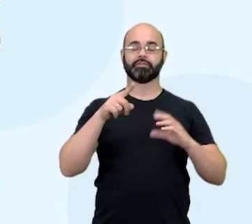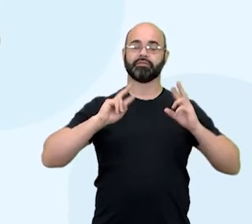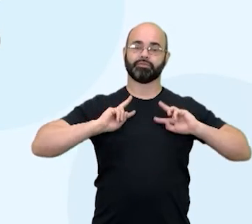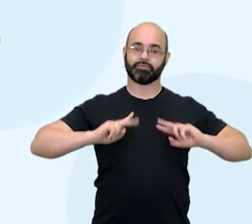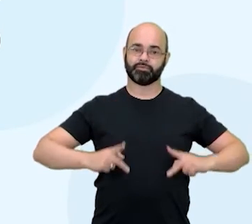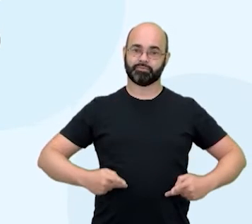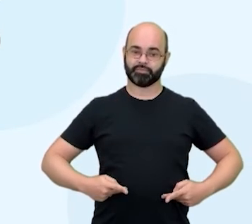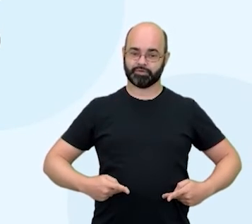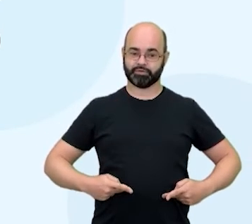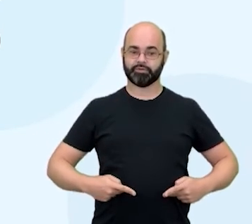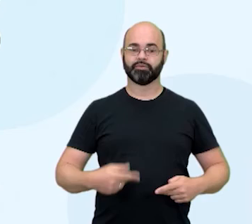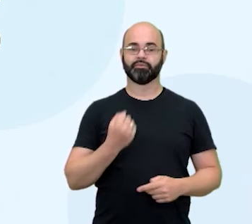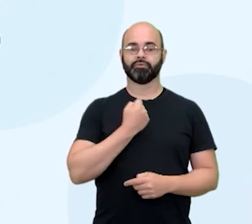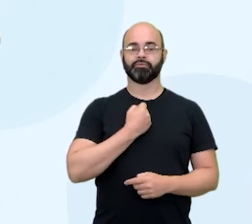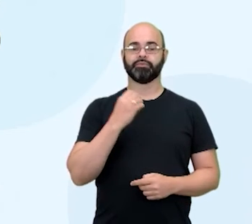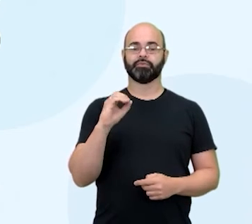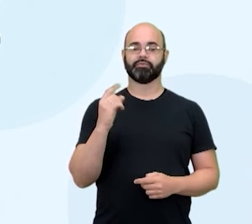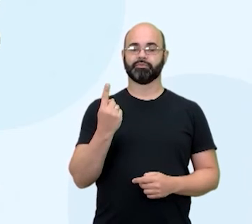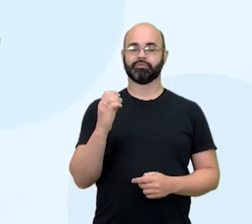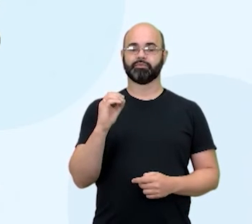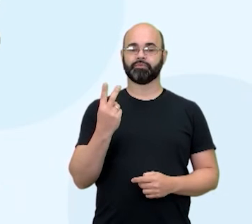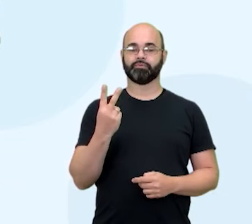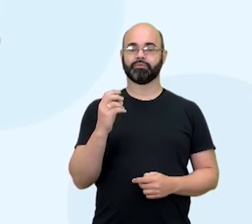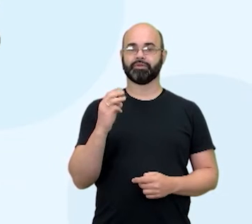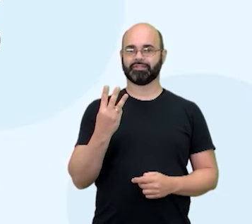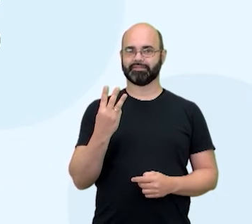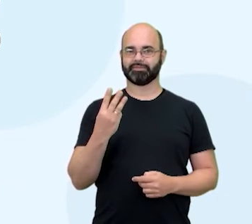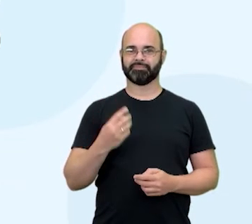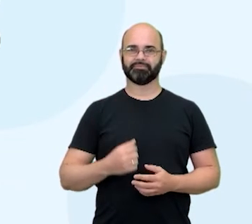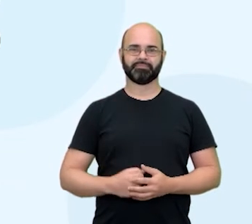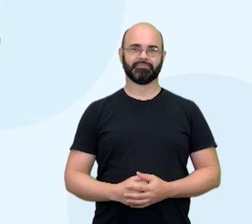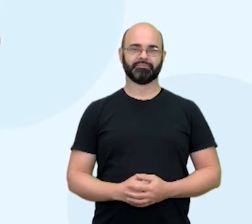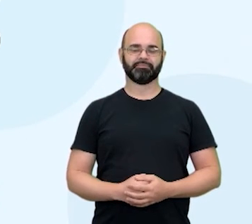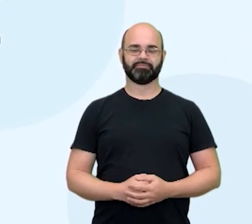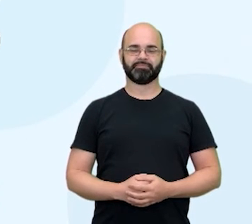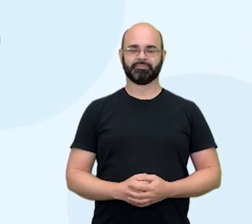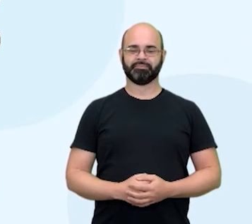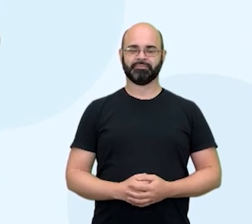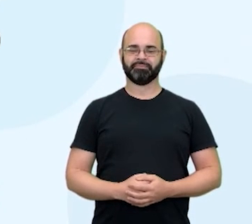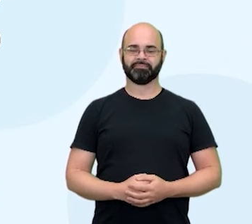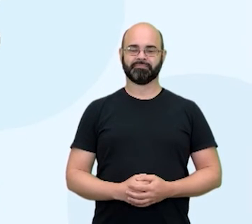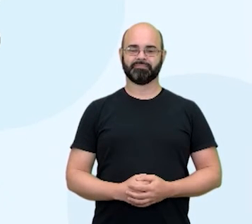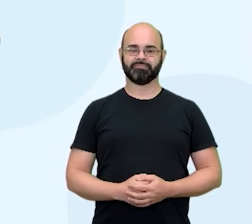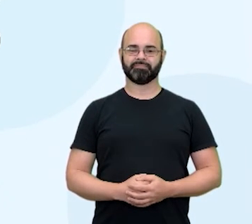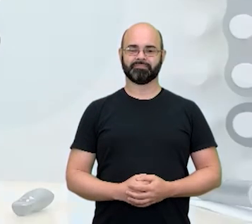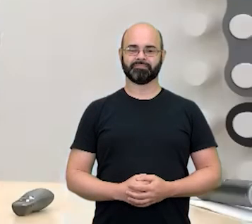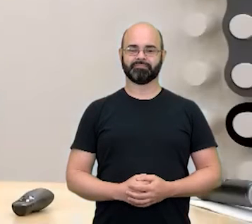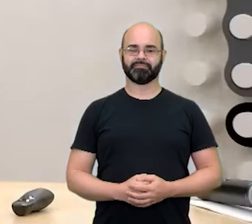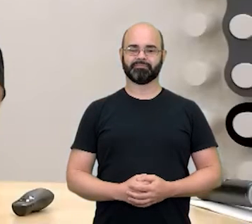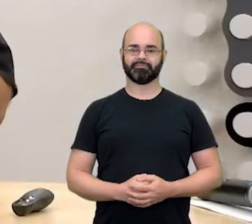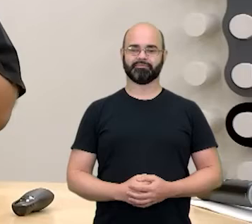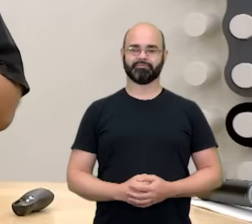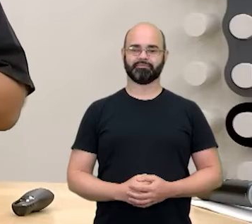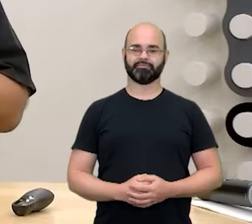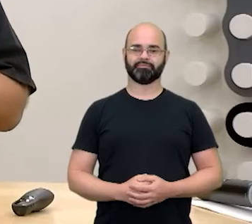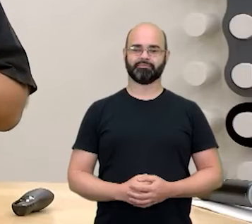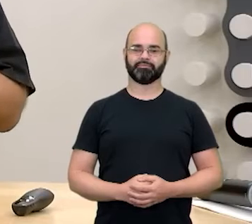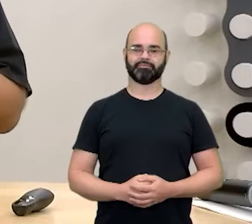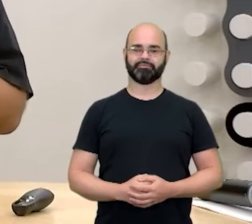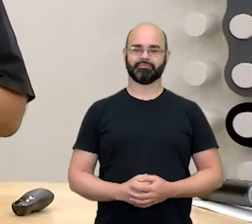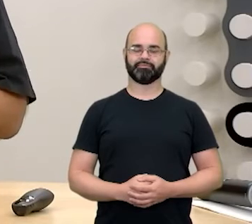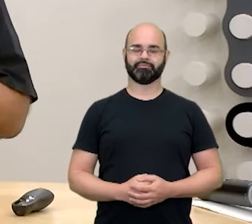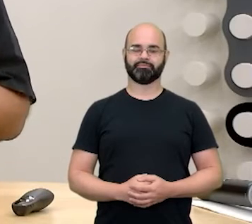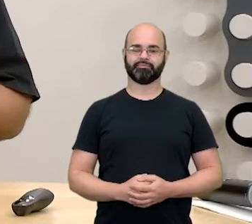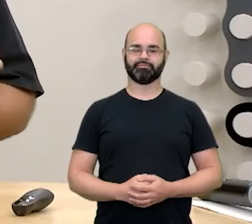aplicadas, número 01, 02 e 03, tá certo? Então são essas habilidades. O eixo